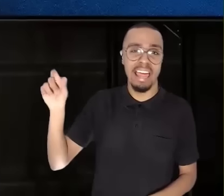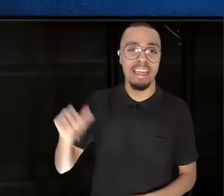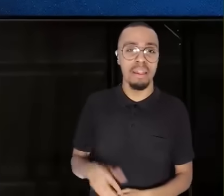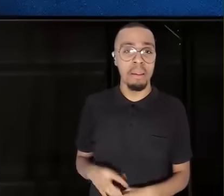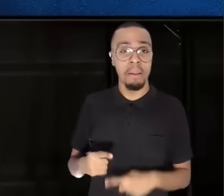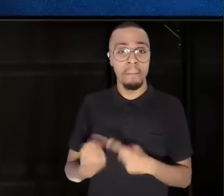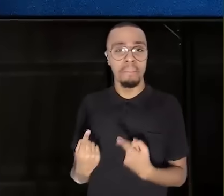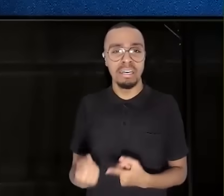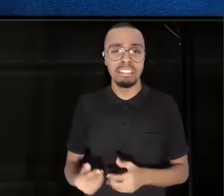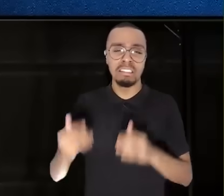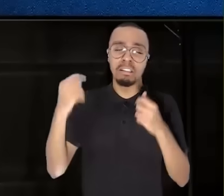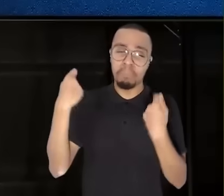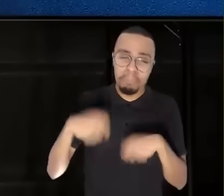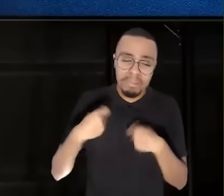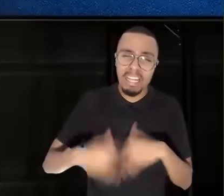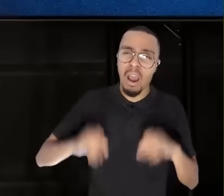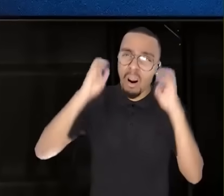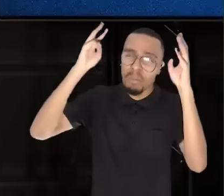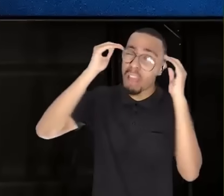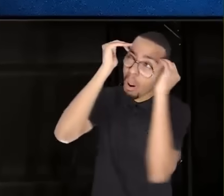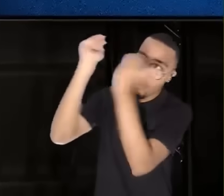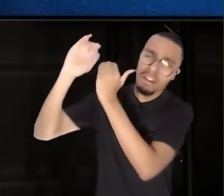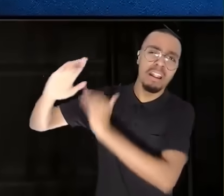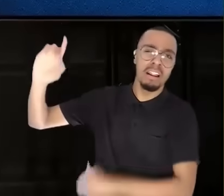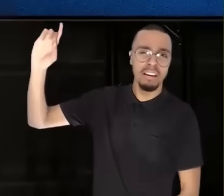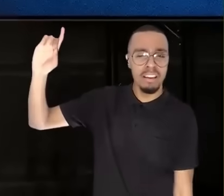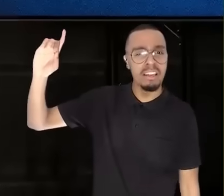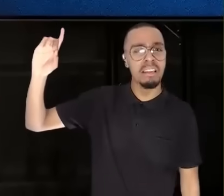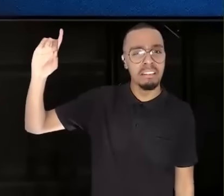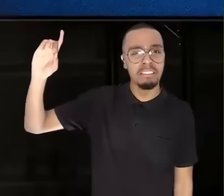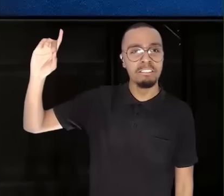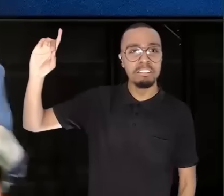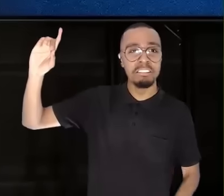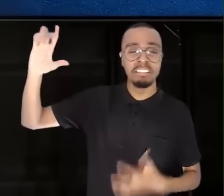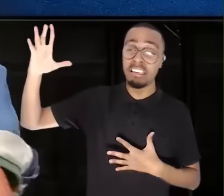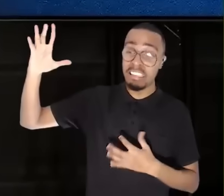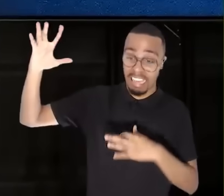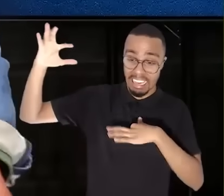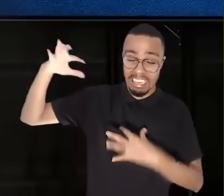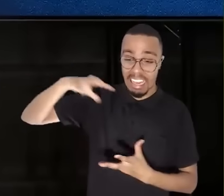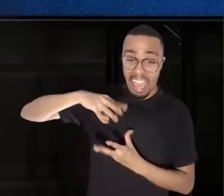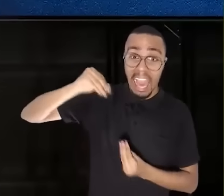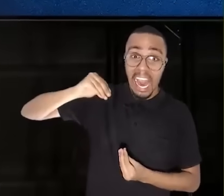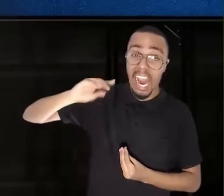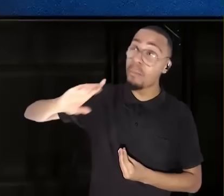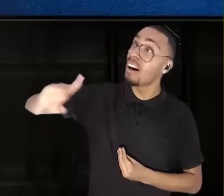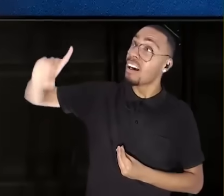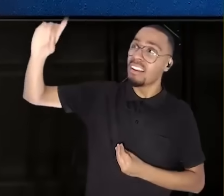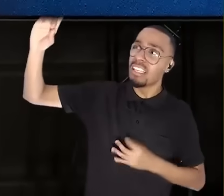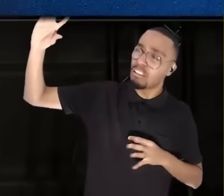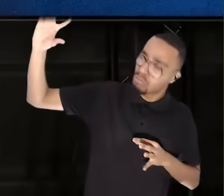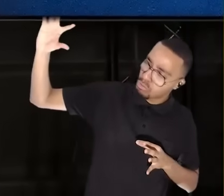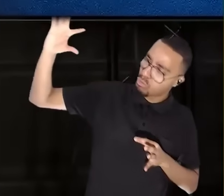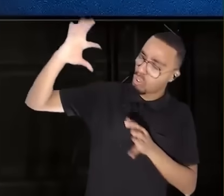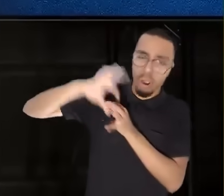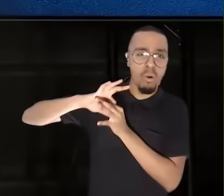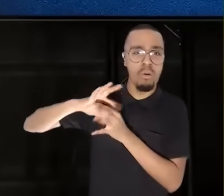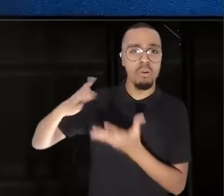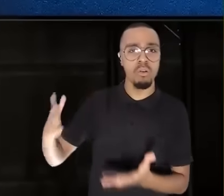você esteja, fale o que eu quero que você fale, que o seu espírito vai se comunicar com o meu e as coisas vão